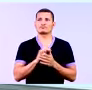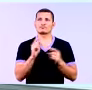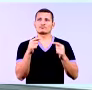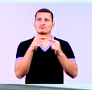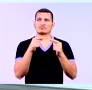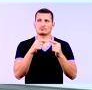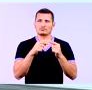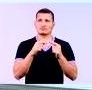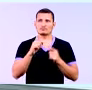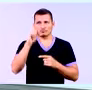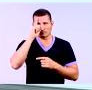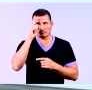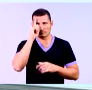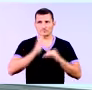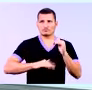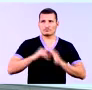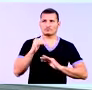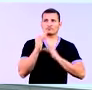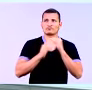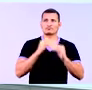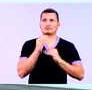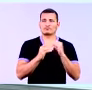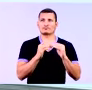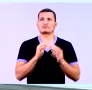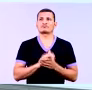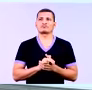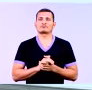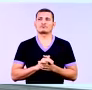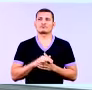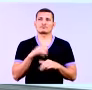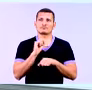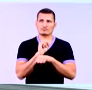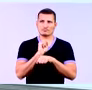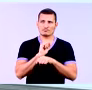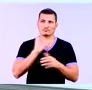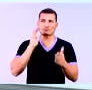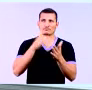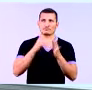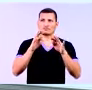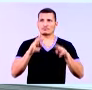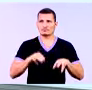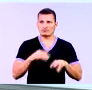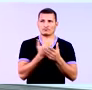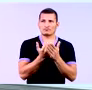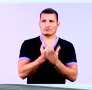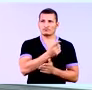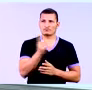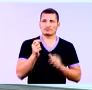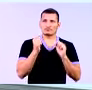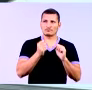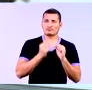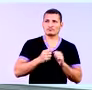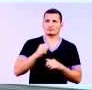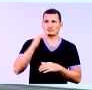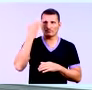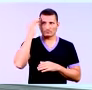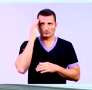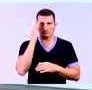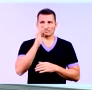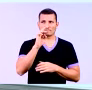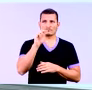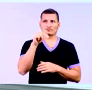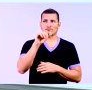dia do profissional de banco de dados, e eu espero que até o final da aula vocês possam compreender as transações com o exemplo